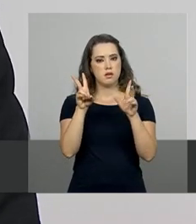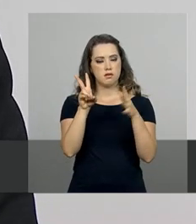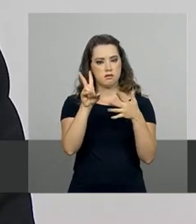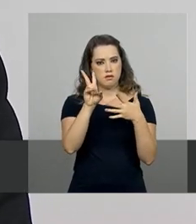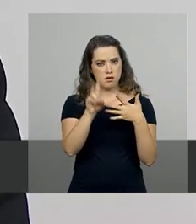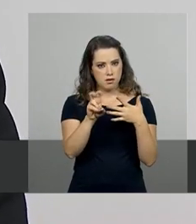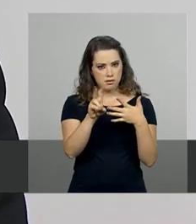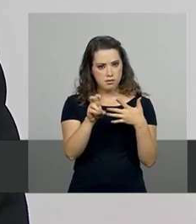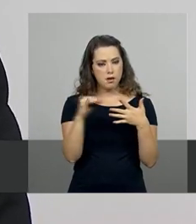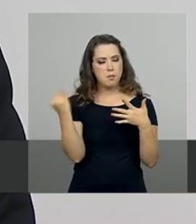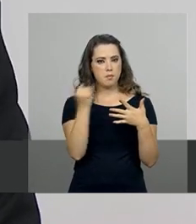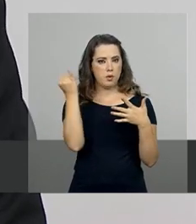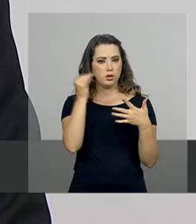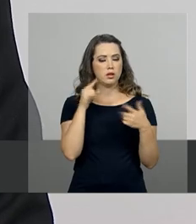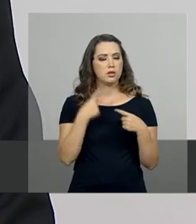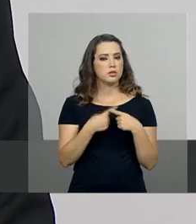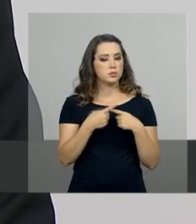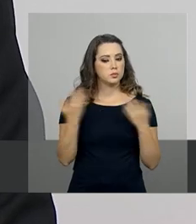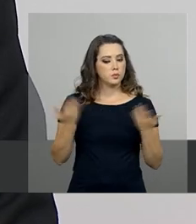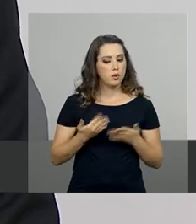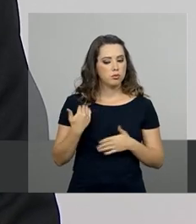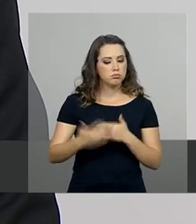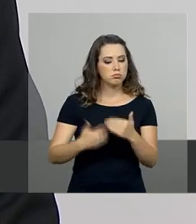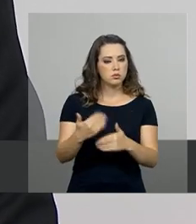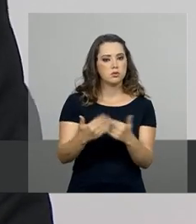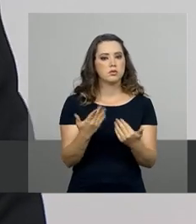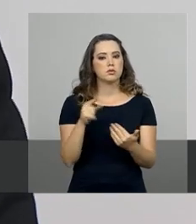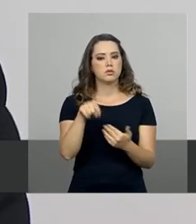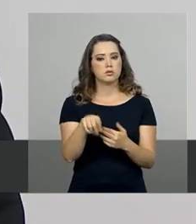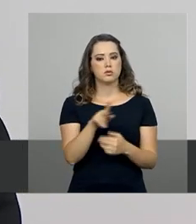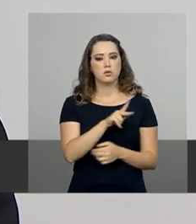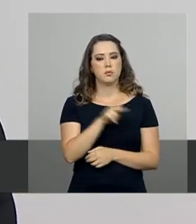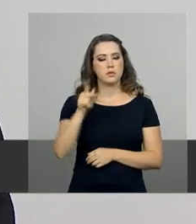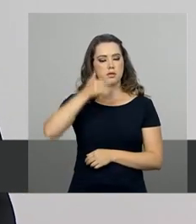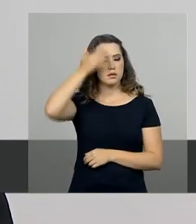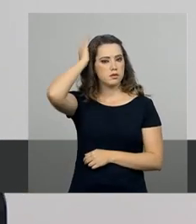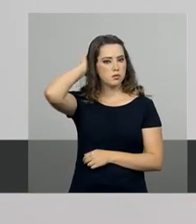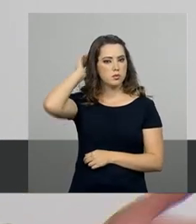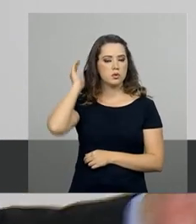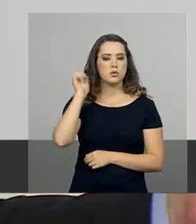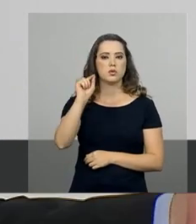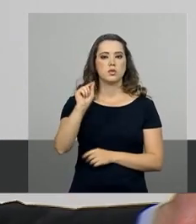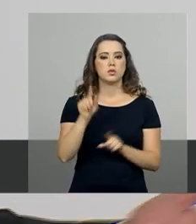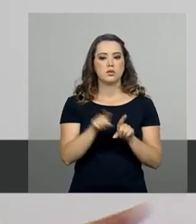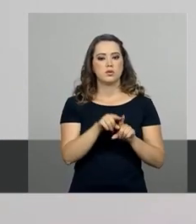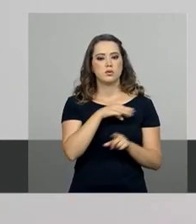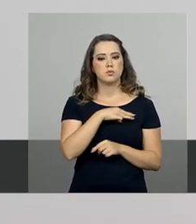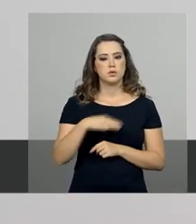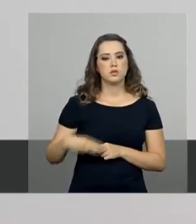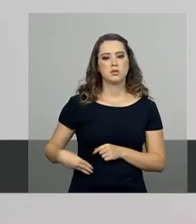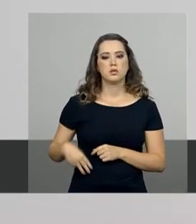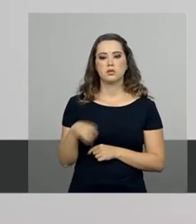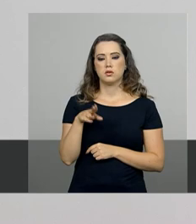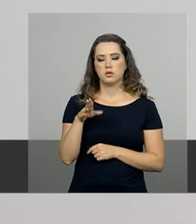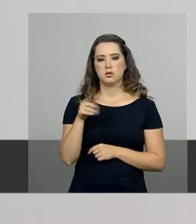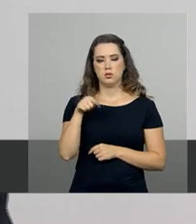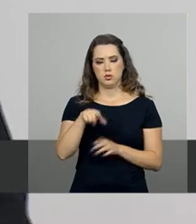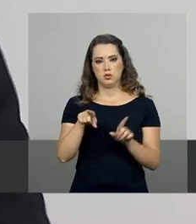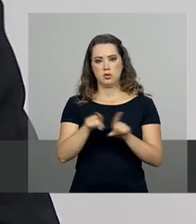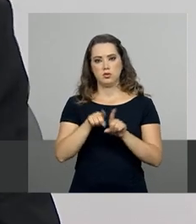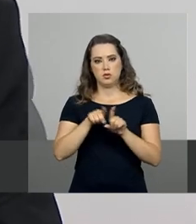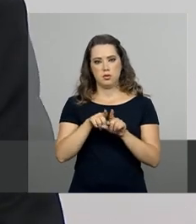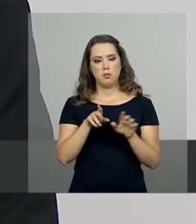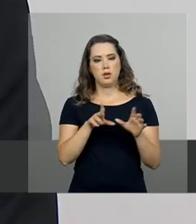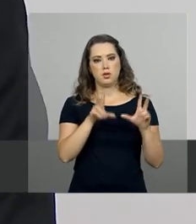ao passo que hoje com a gentileza do presidente michel temer é do ministro gustavo também o subchefe de assuntos jurídicos